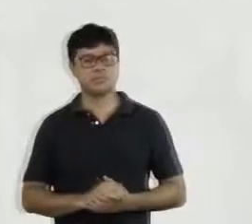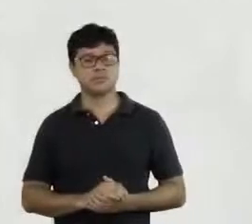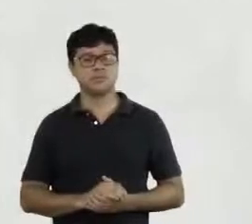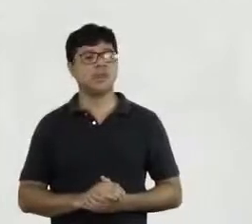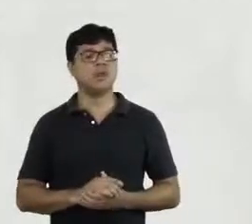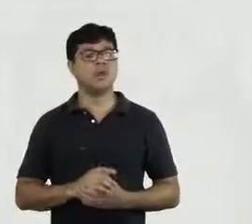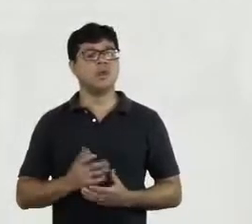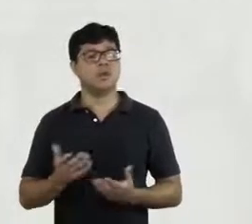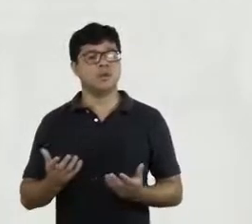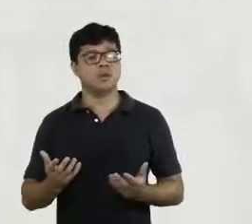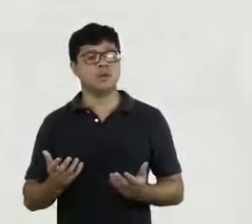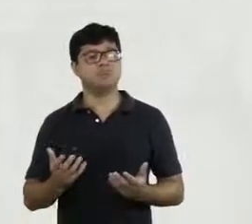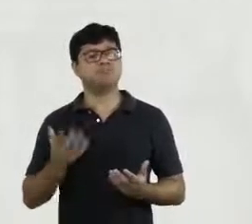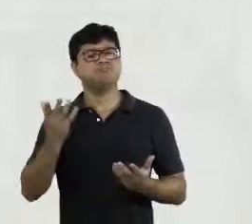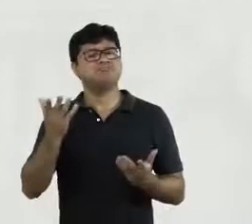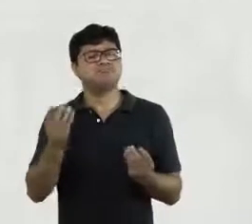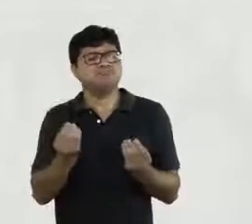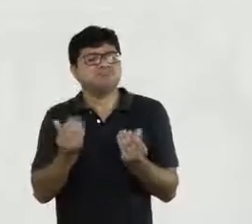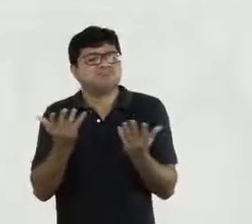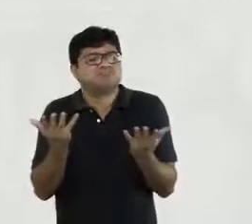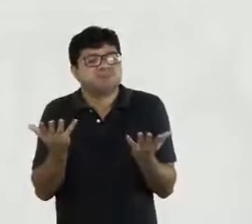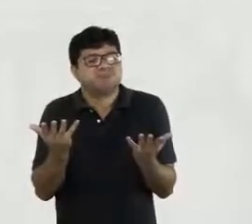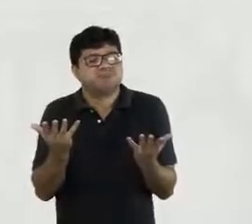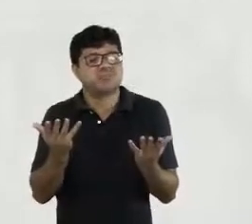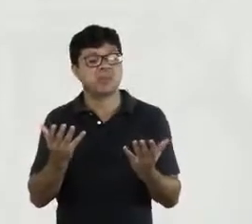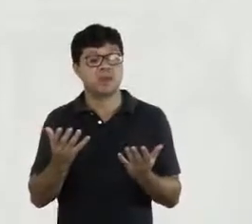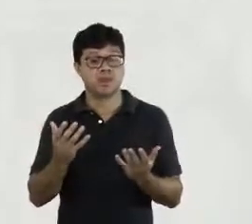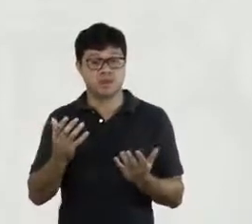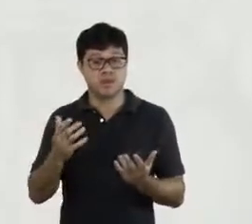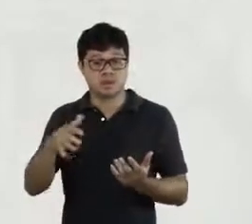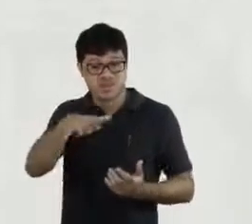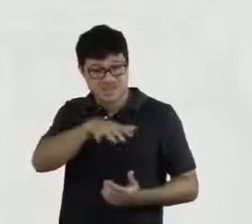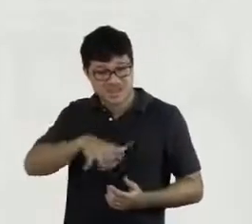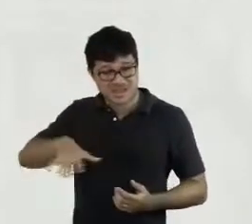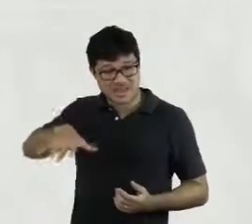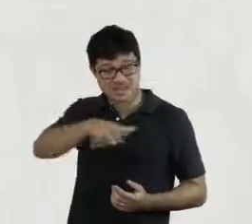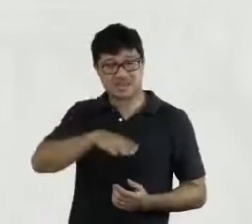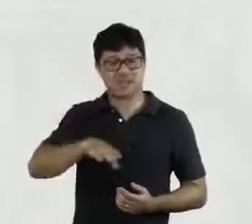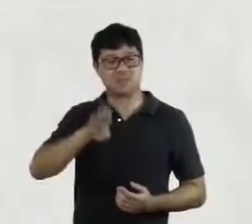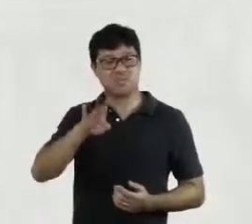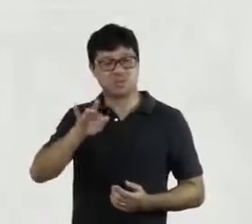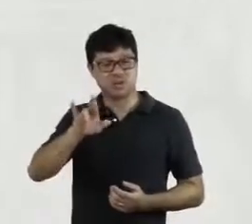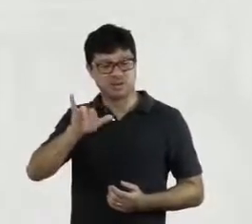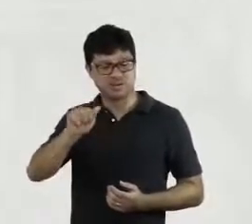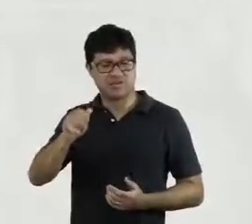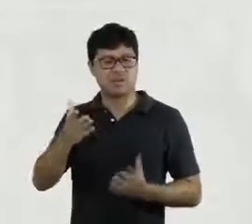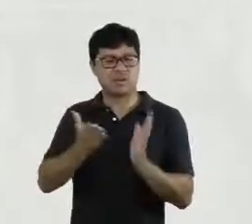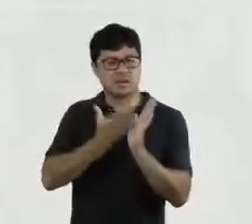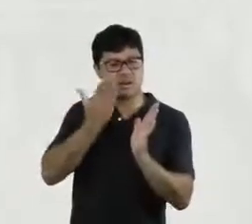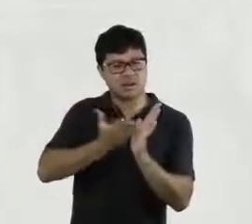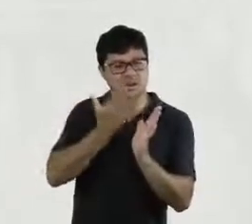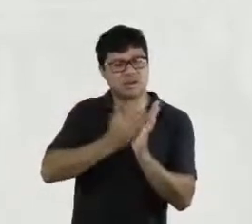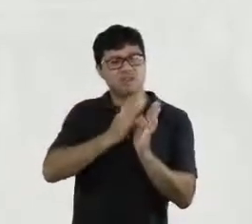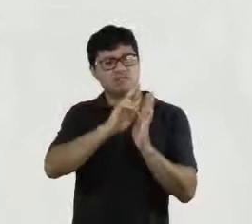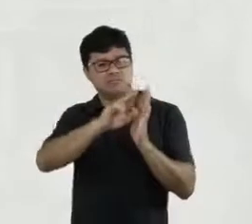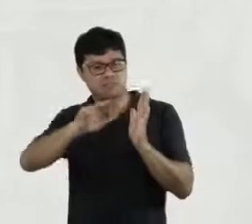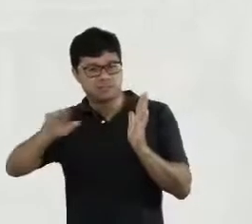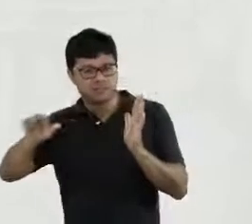E o que isso tem a ver? Olha, o universo da bibliografia, esses